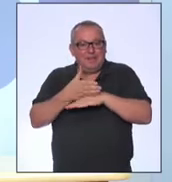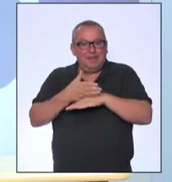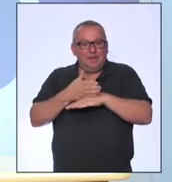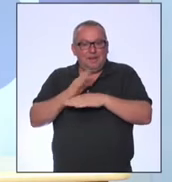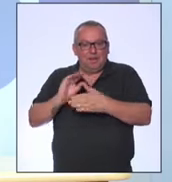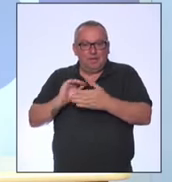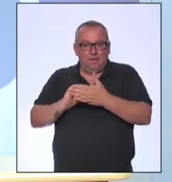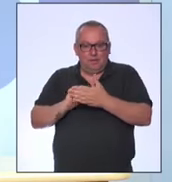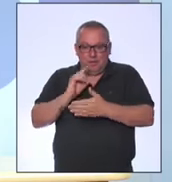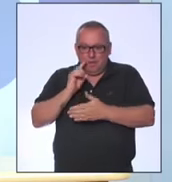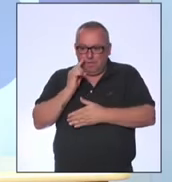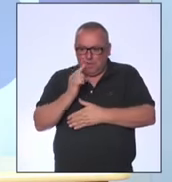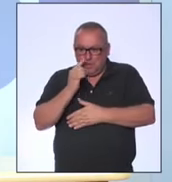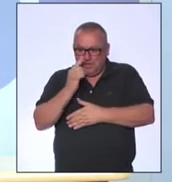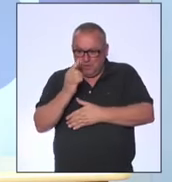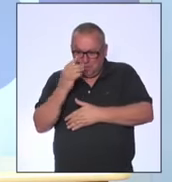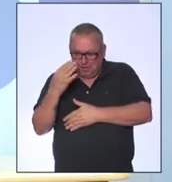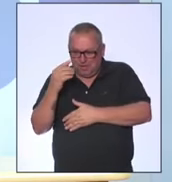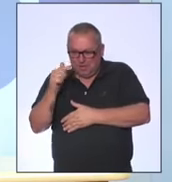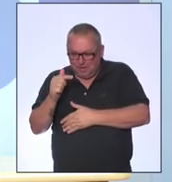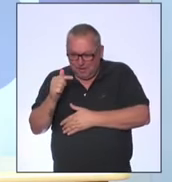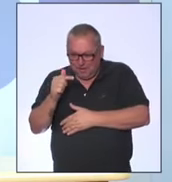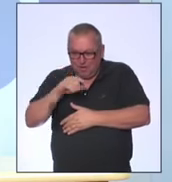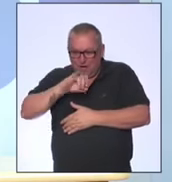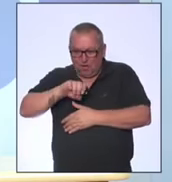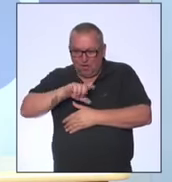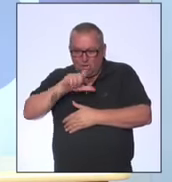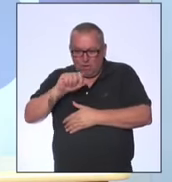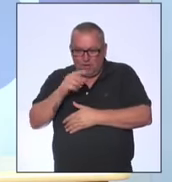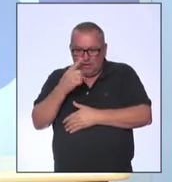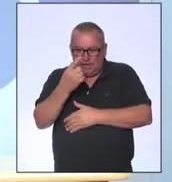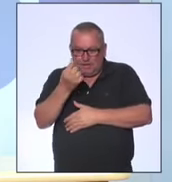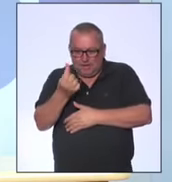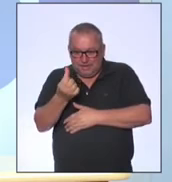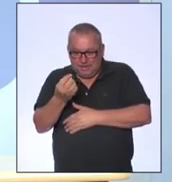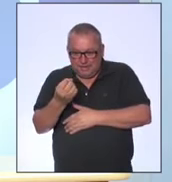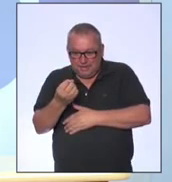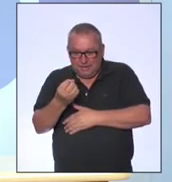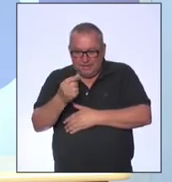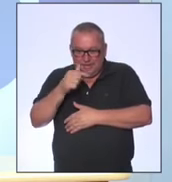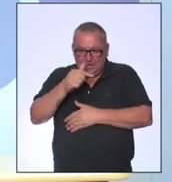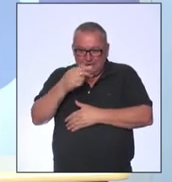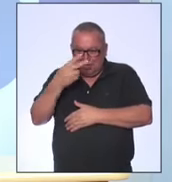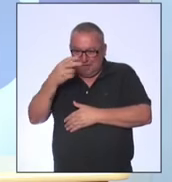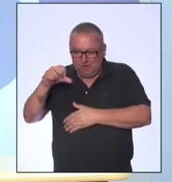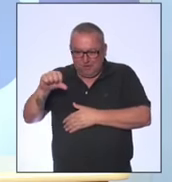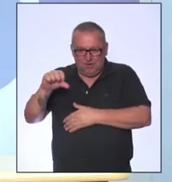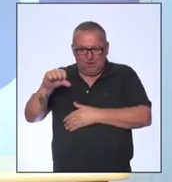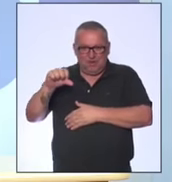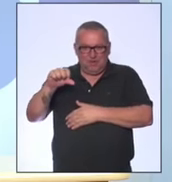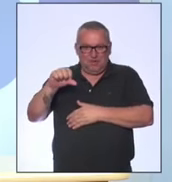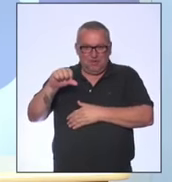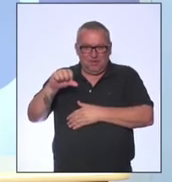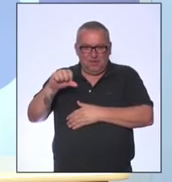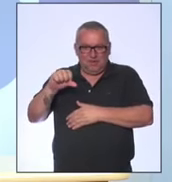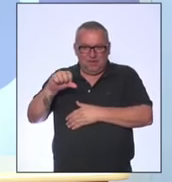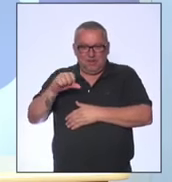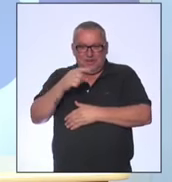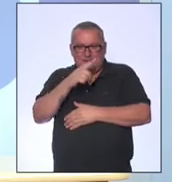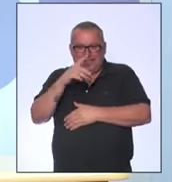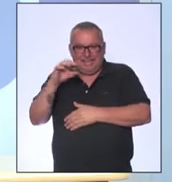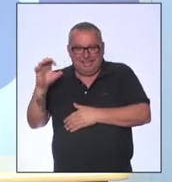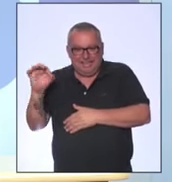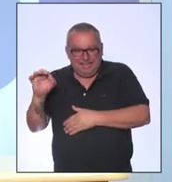colocou 1147, a Júlia 160, o Eduardo 729, a Júlia Vieira